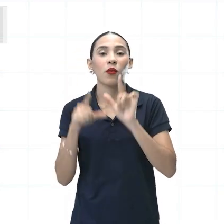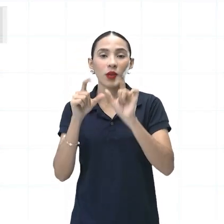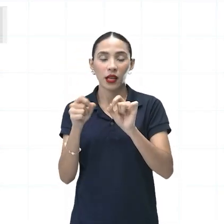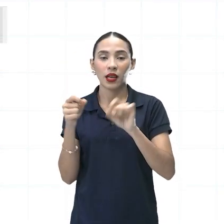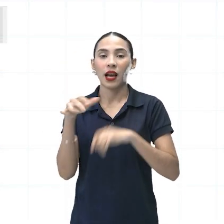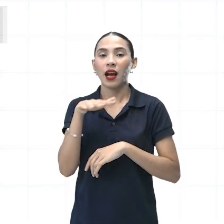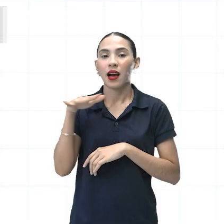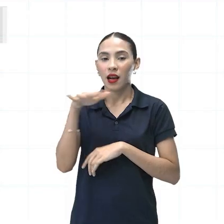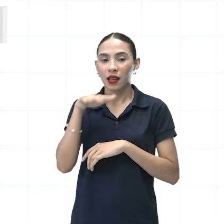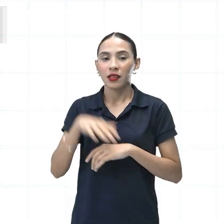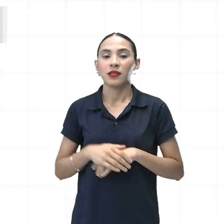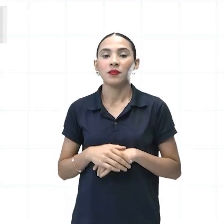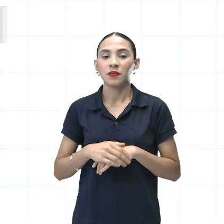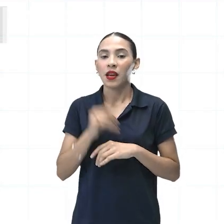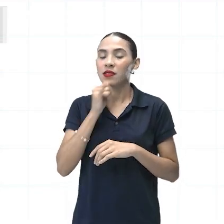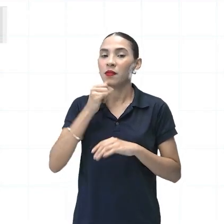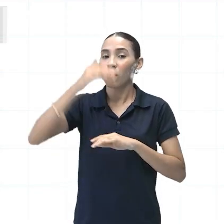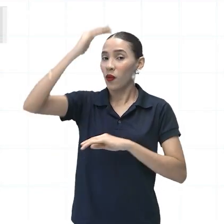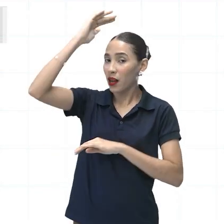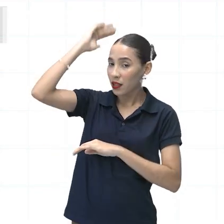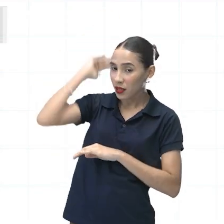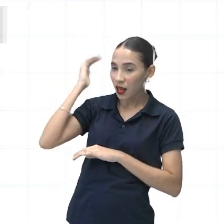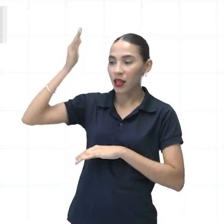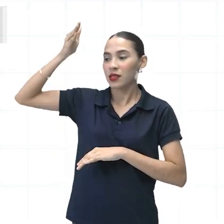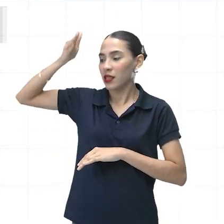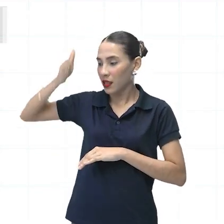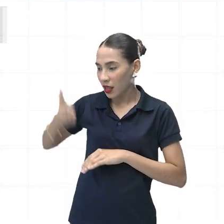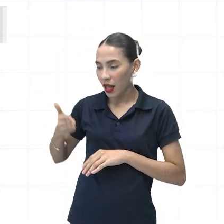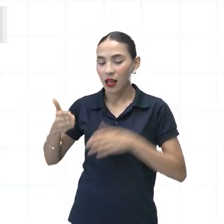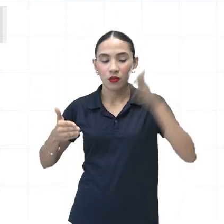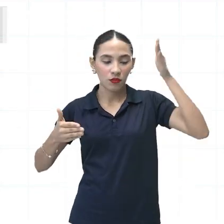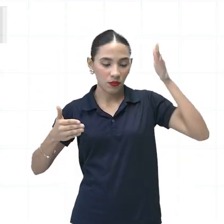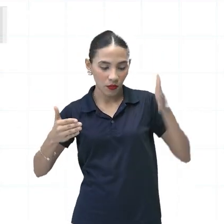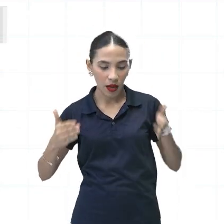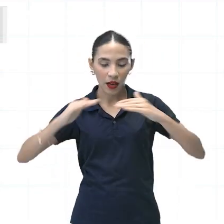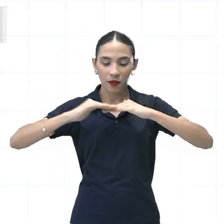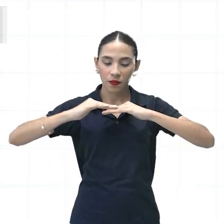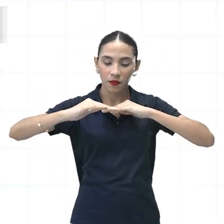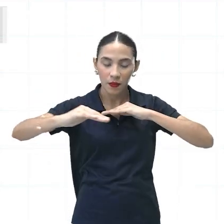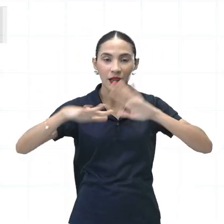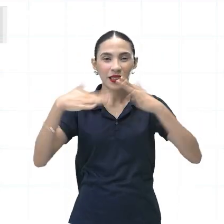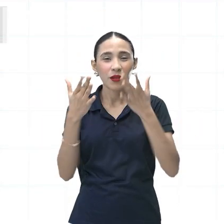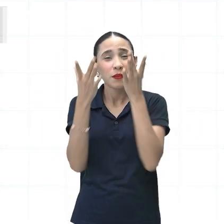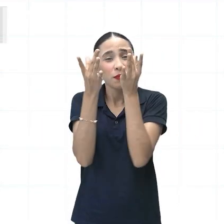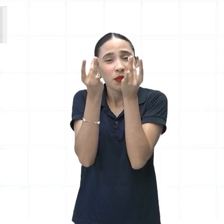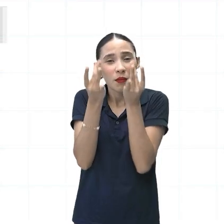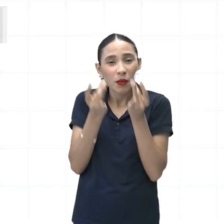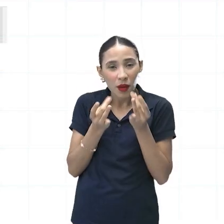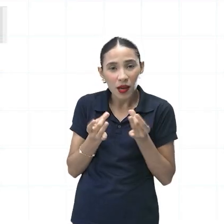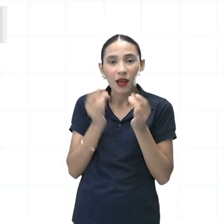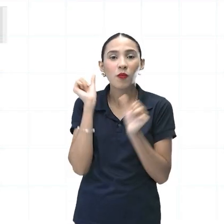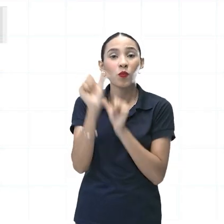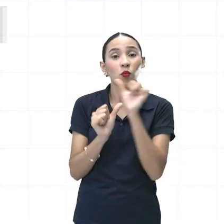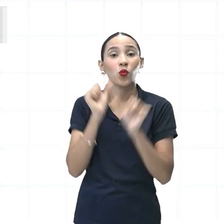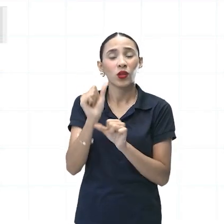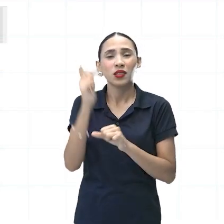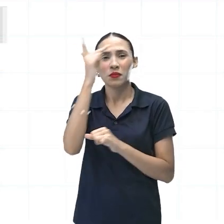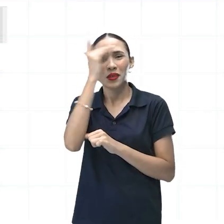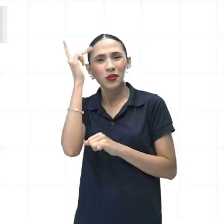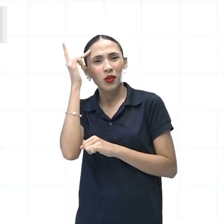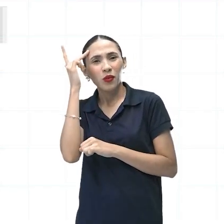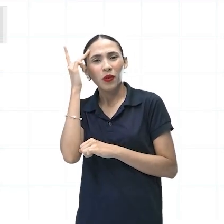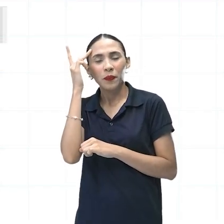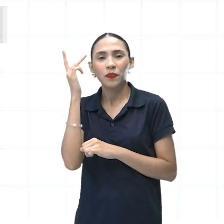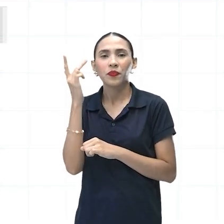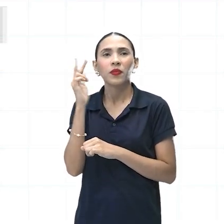parte atrás, na frente, do lado, por dentro. Então, eles fragmentam tanto que aí as pessoas, o